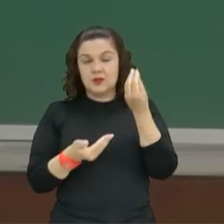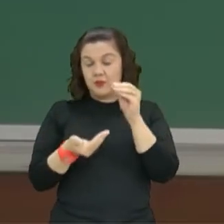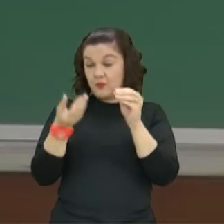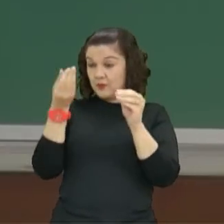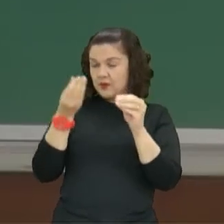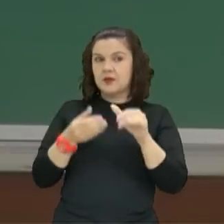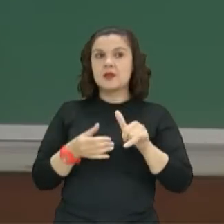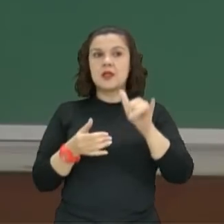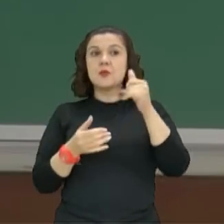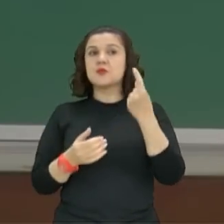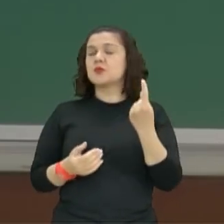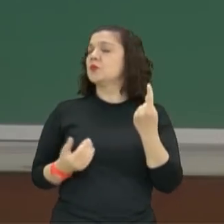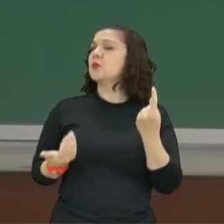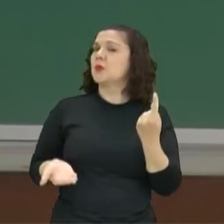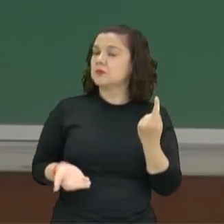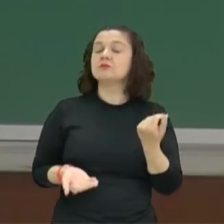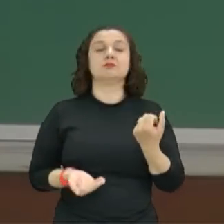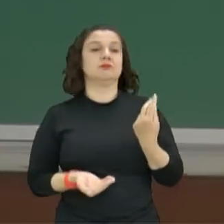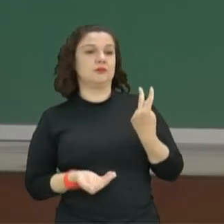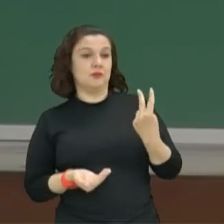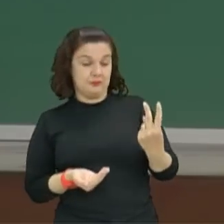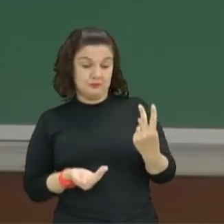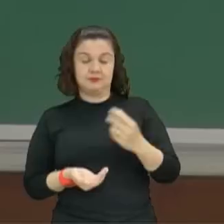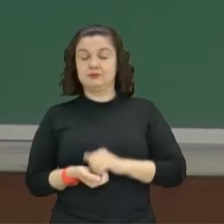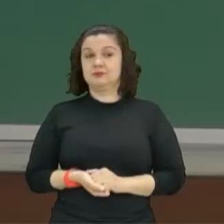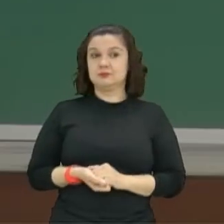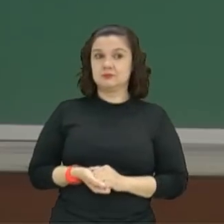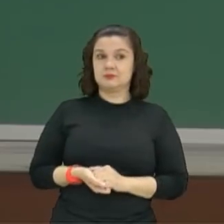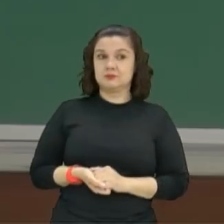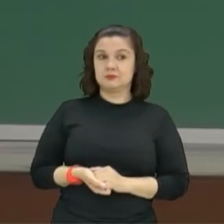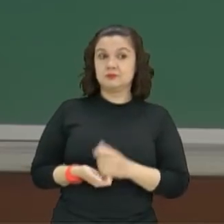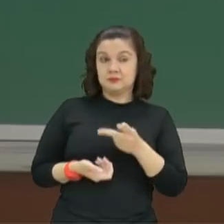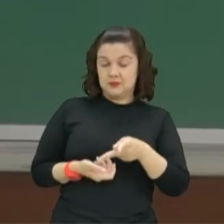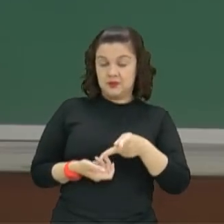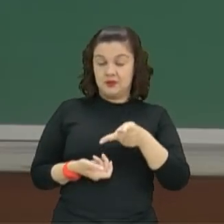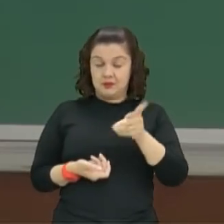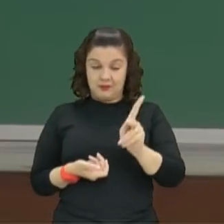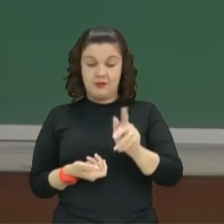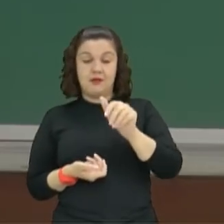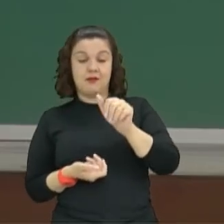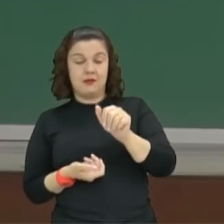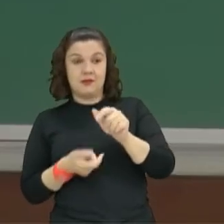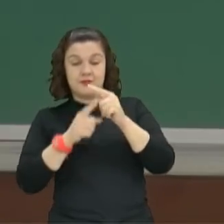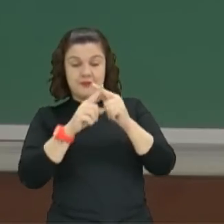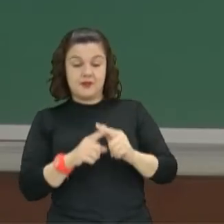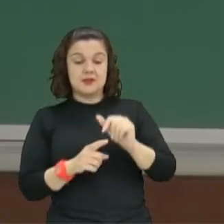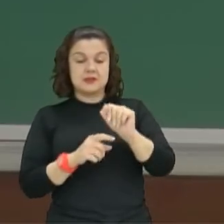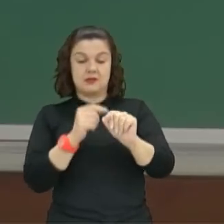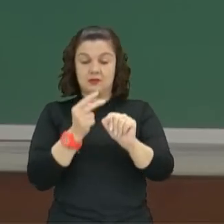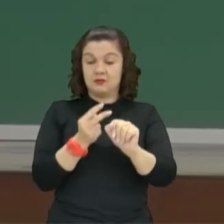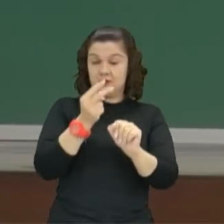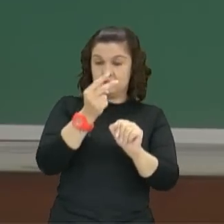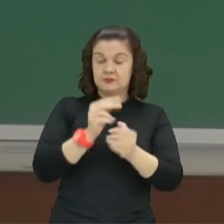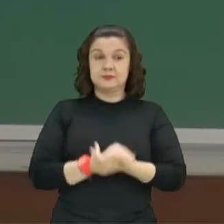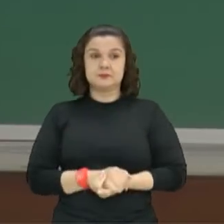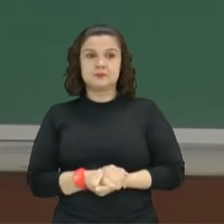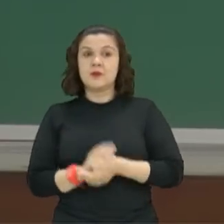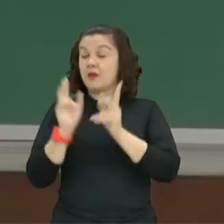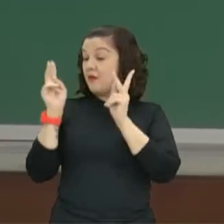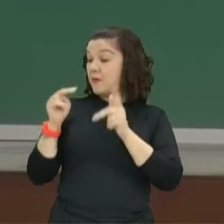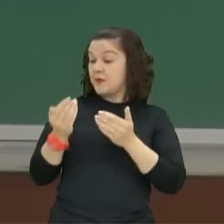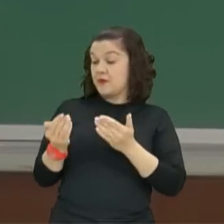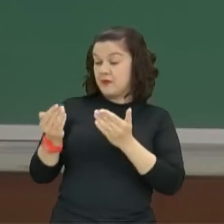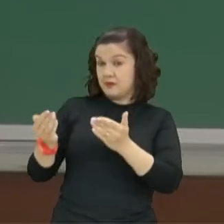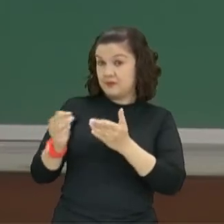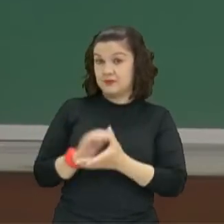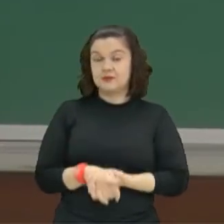y1, tá vendo? É 2. Então eu coloco 2 aqui, ó. E repete. K vezes a elevado ao quadrado. A mesma